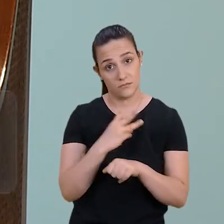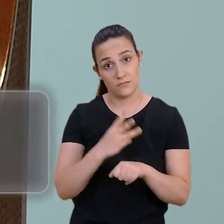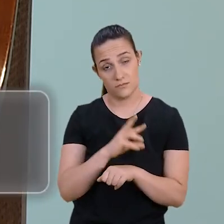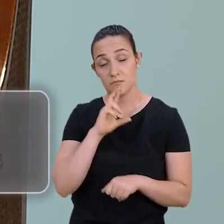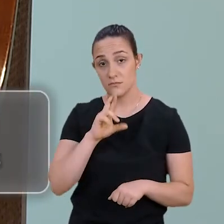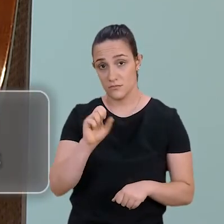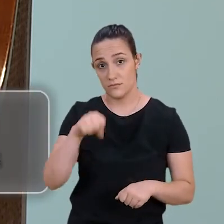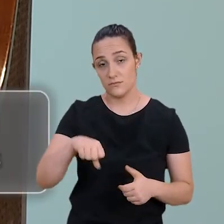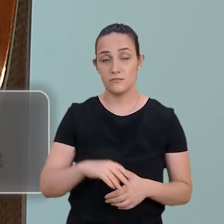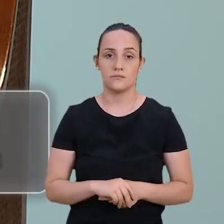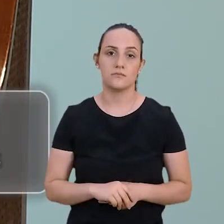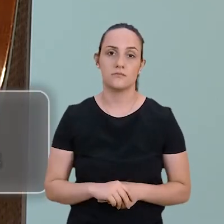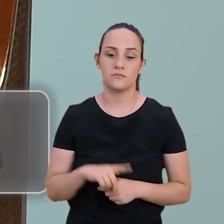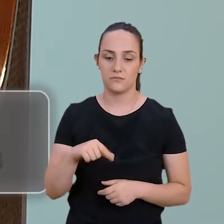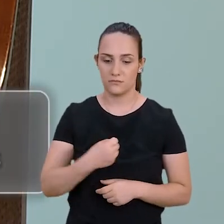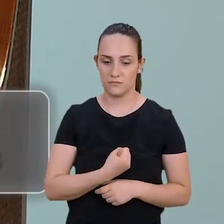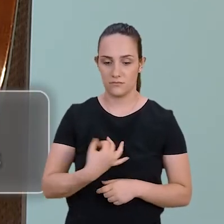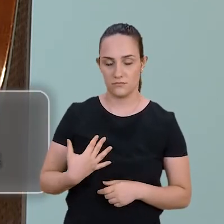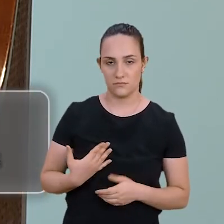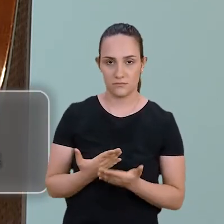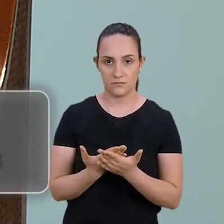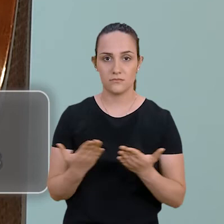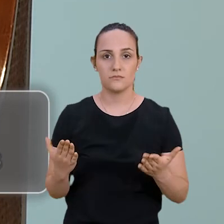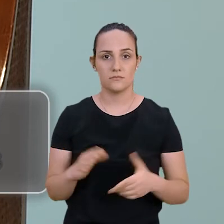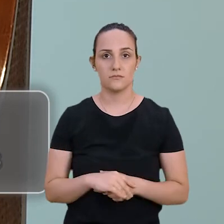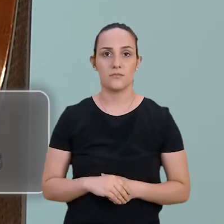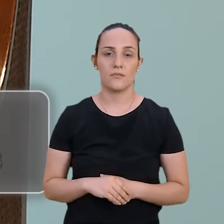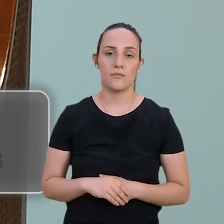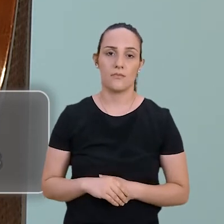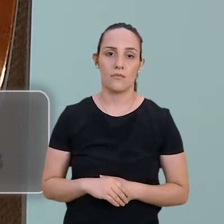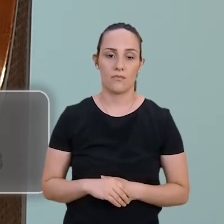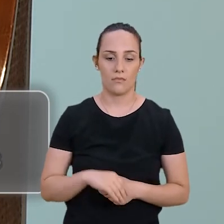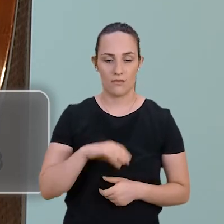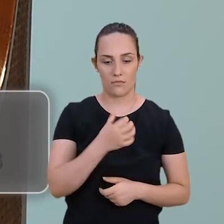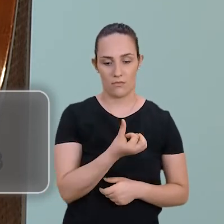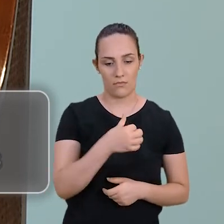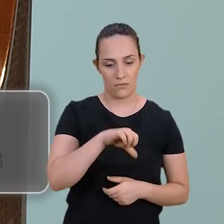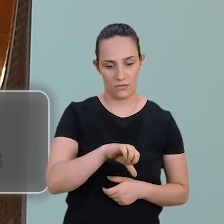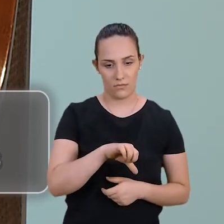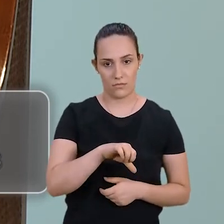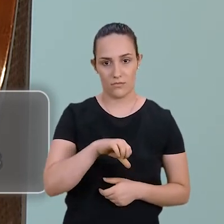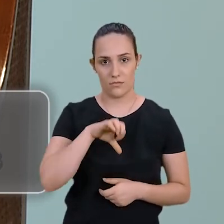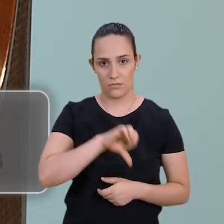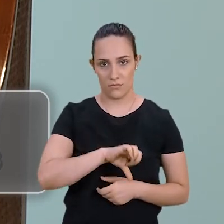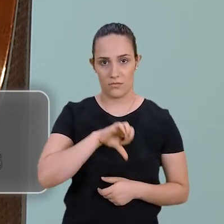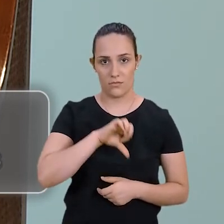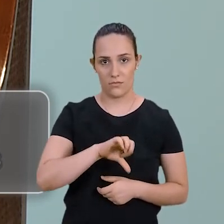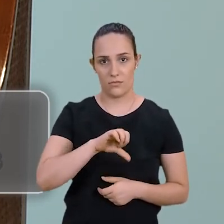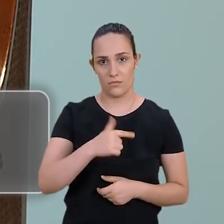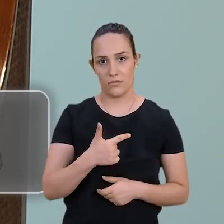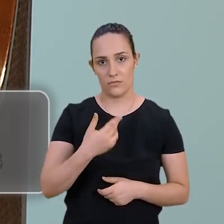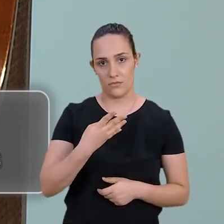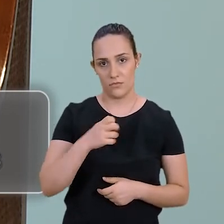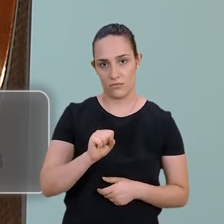gente responde, né? Então, eu vou deixar esse telefone de contato, tá? Que é o 67, né?